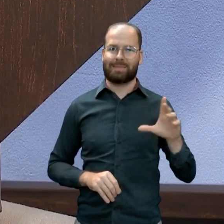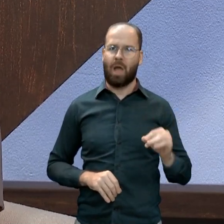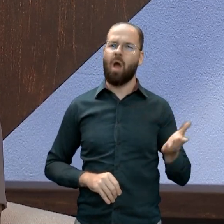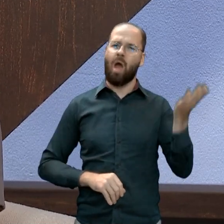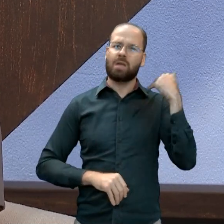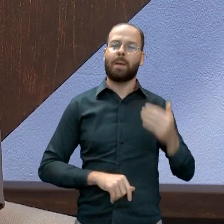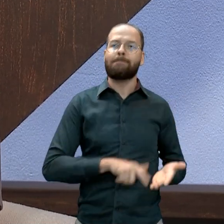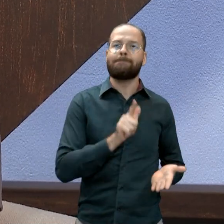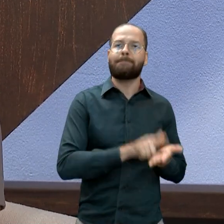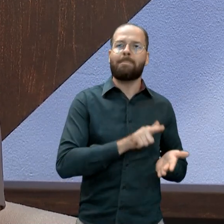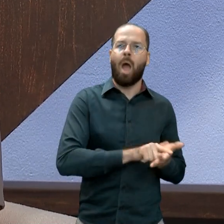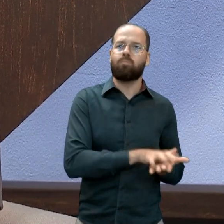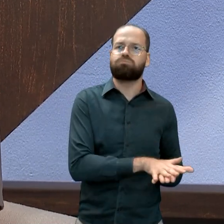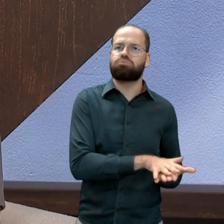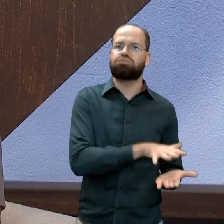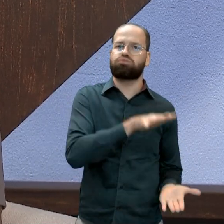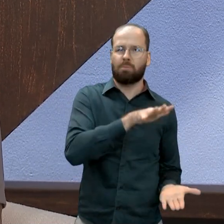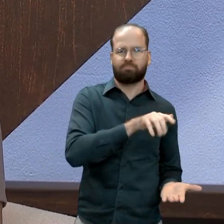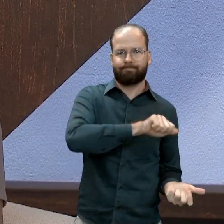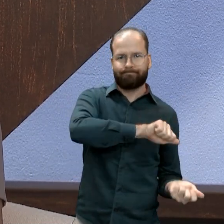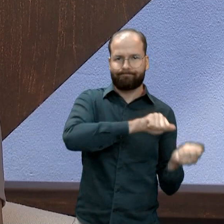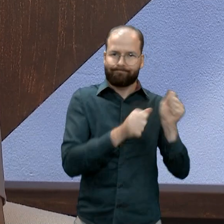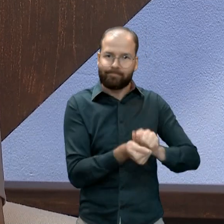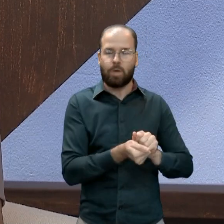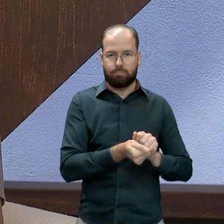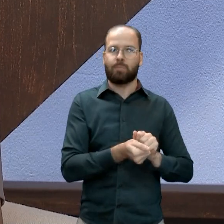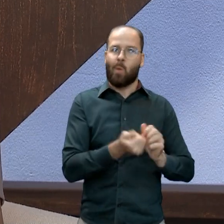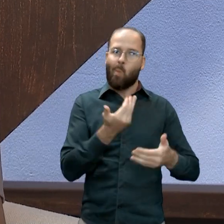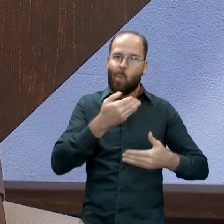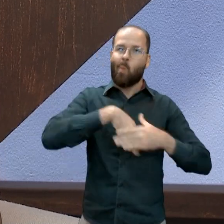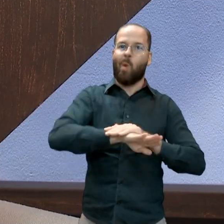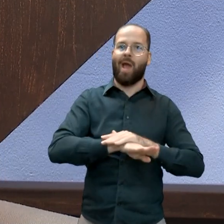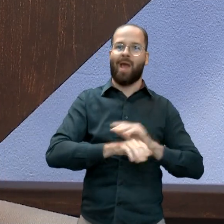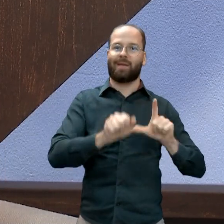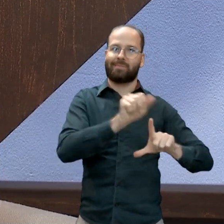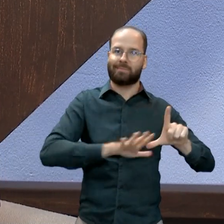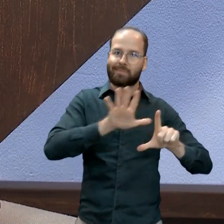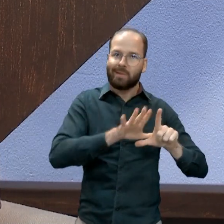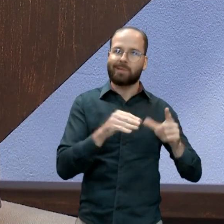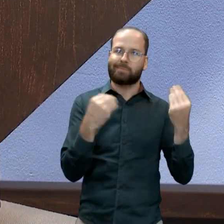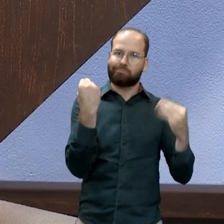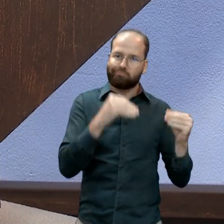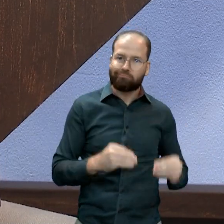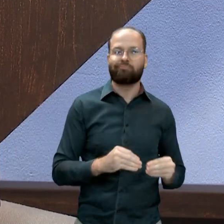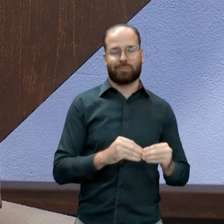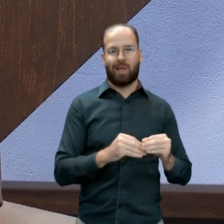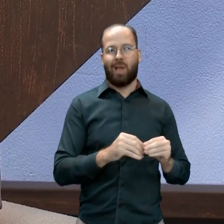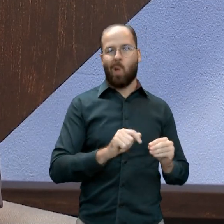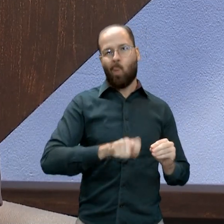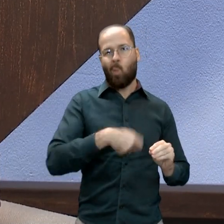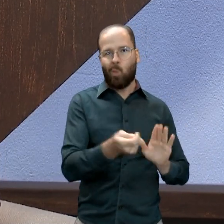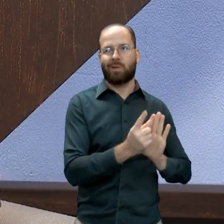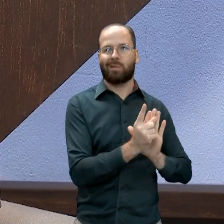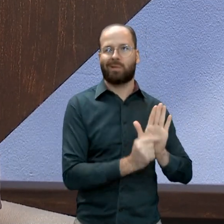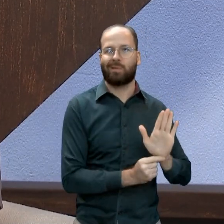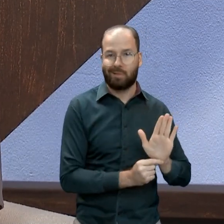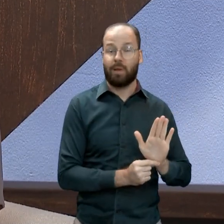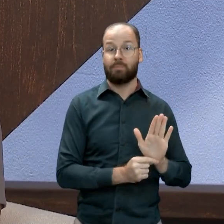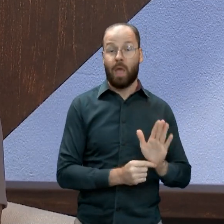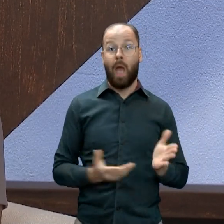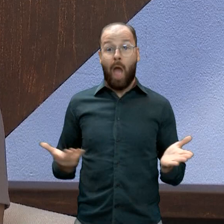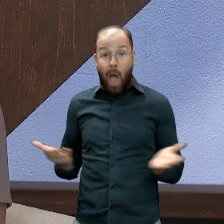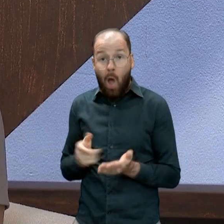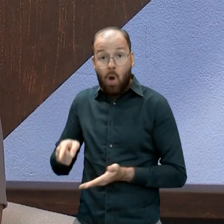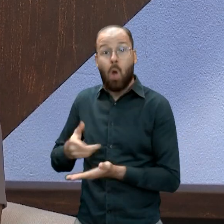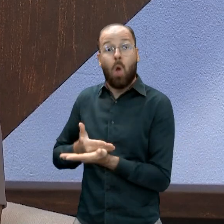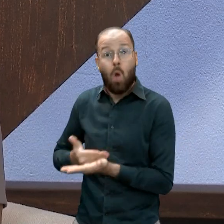né? E, de fato, a gente começou a ter, obrigatoriamente, ter acesso